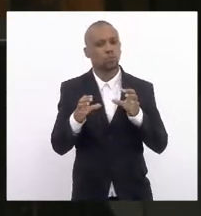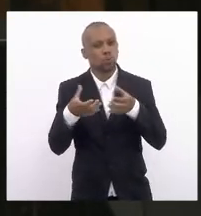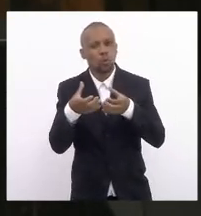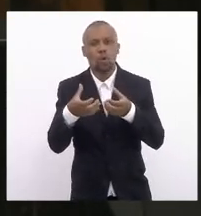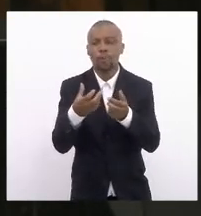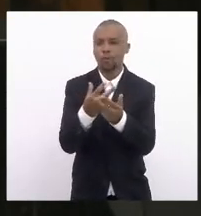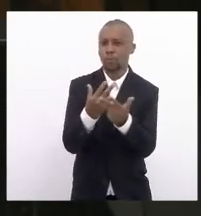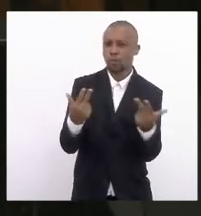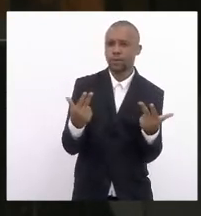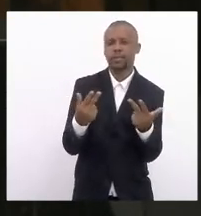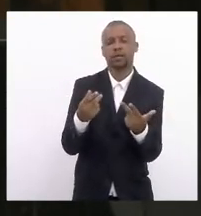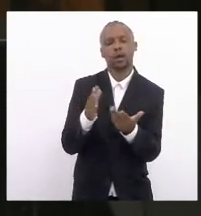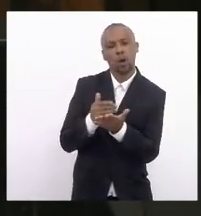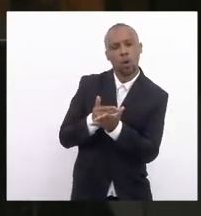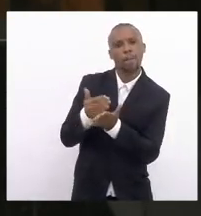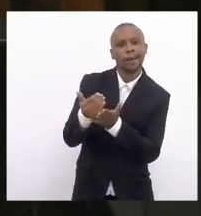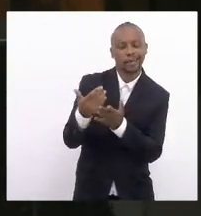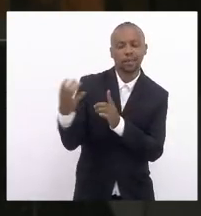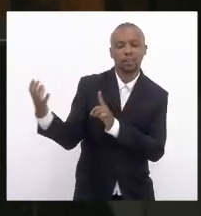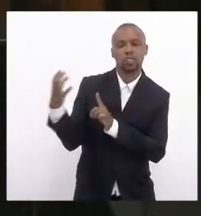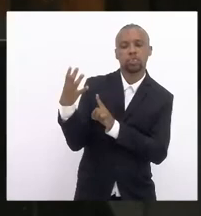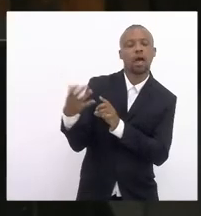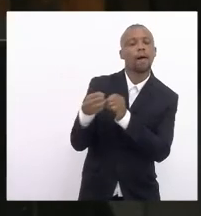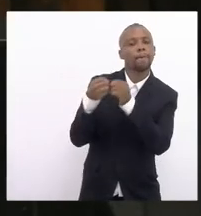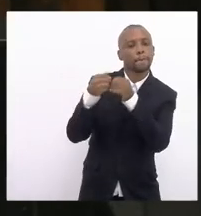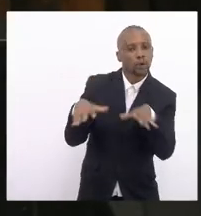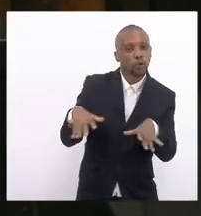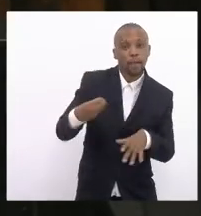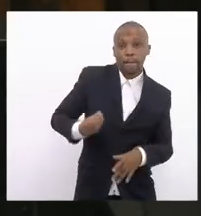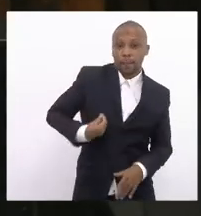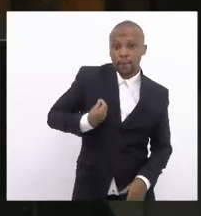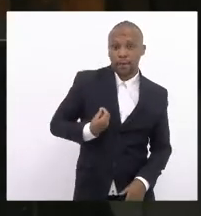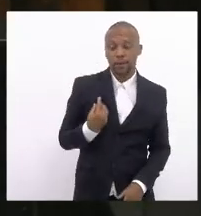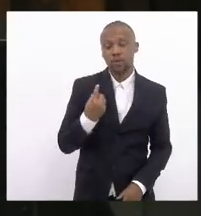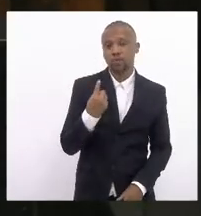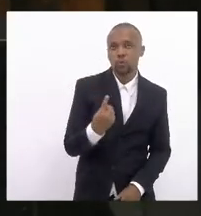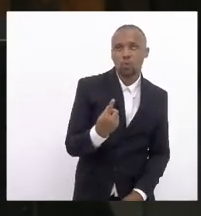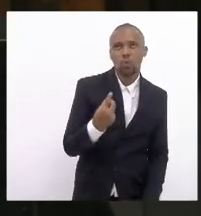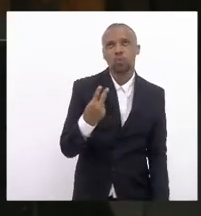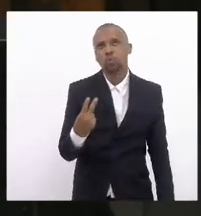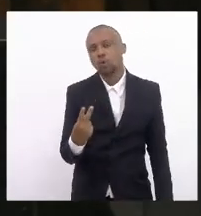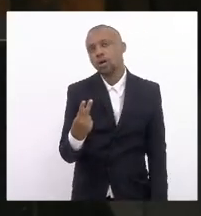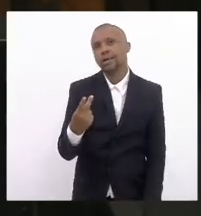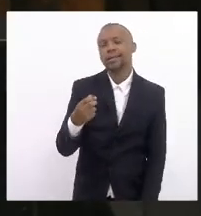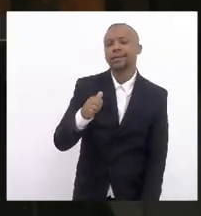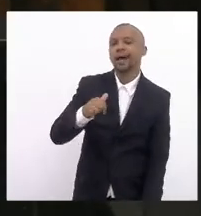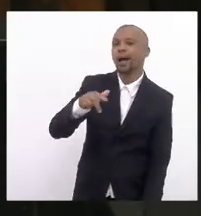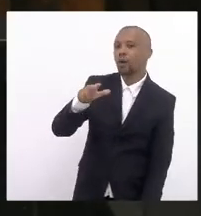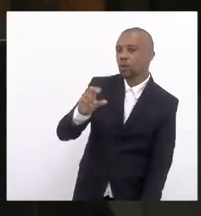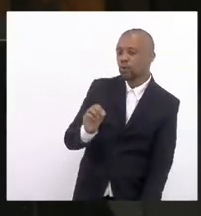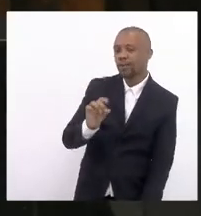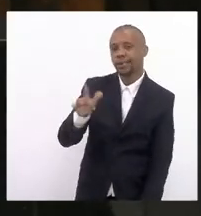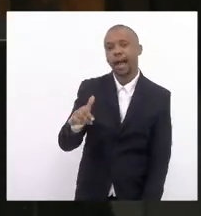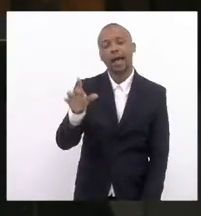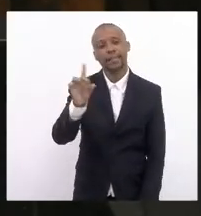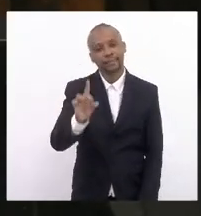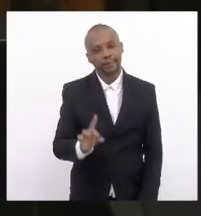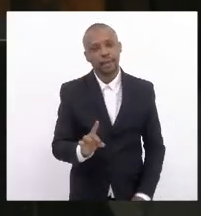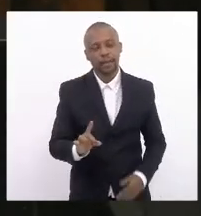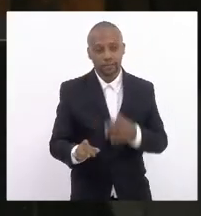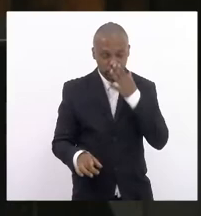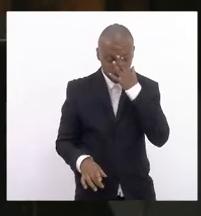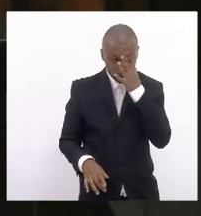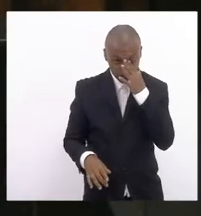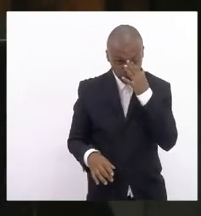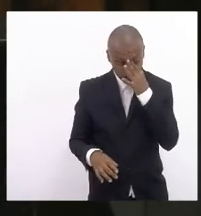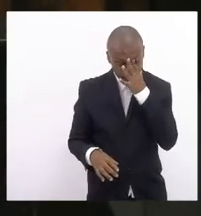grupo, passa a ser de alguma forma afetada pela presença de um aluno, de dois alunos, que tem uma necessidade educacional especial, e aí sim é